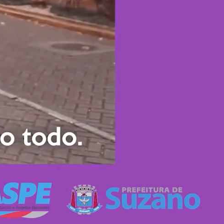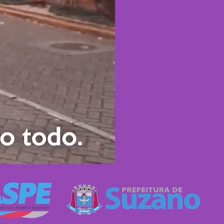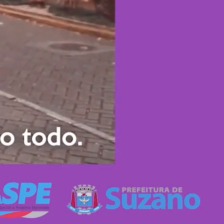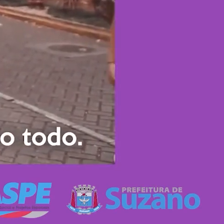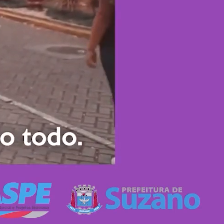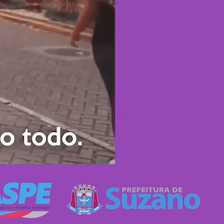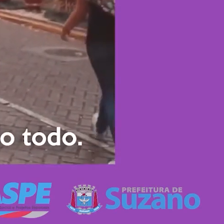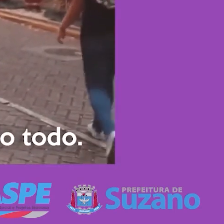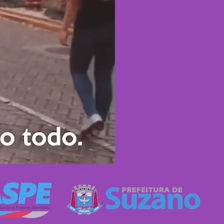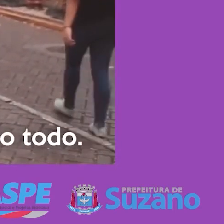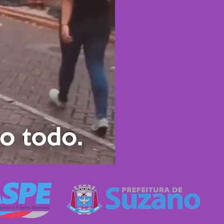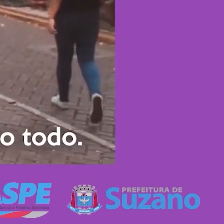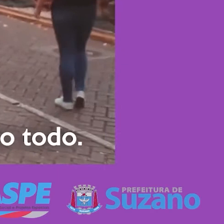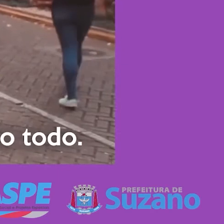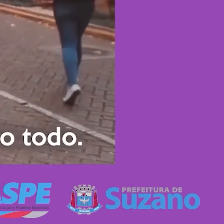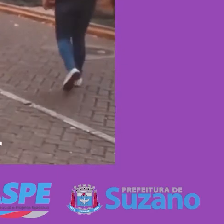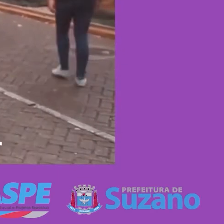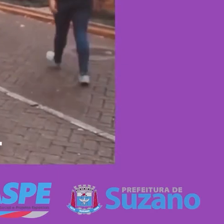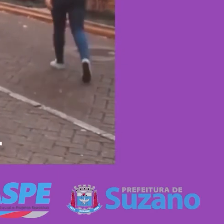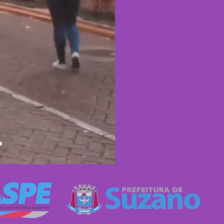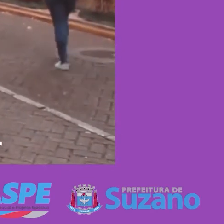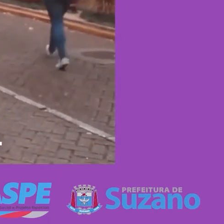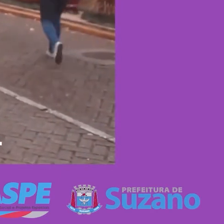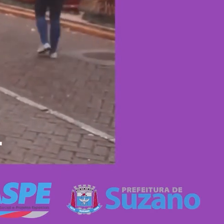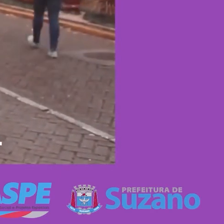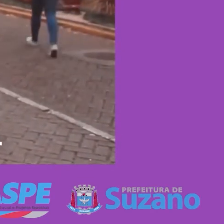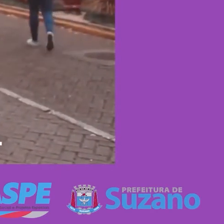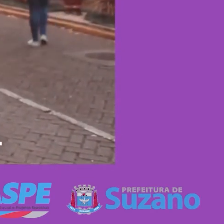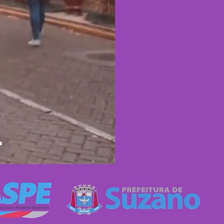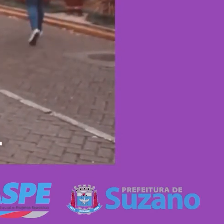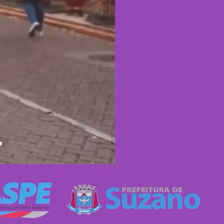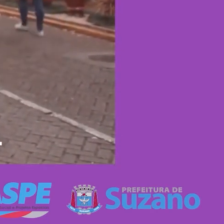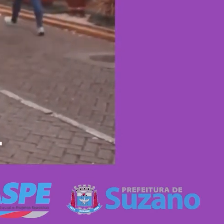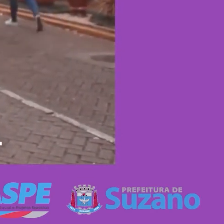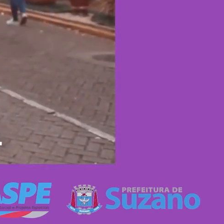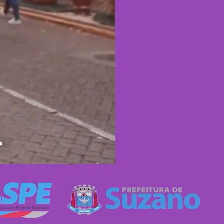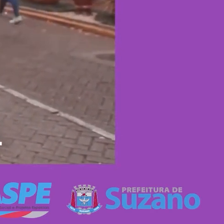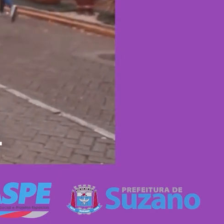Estamos espalhados pelo Brasil e pelo mundo todo. Estamos em todas as partes e